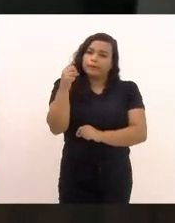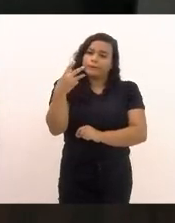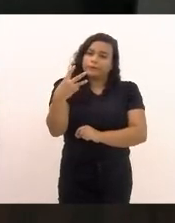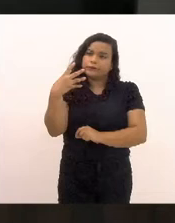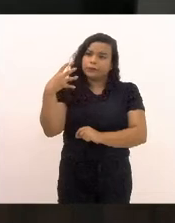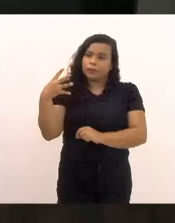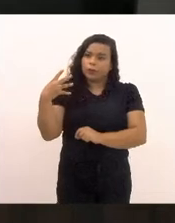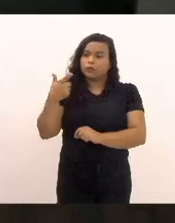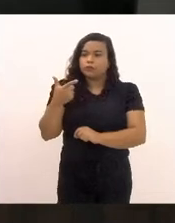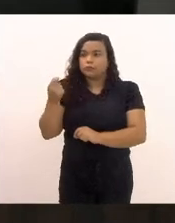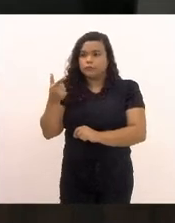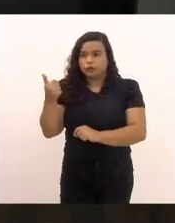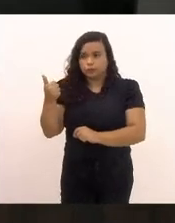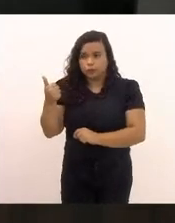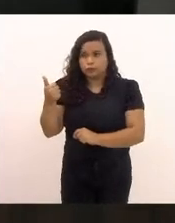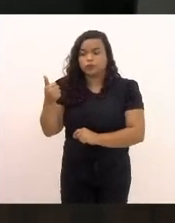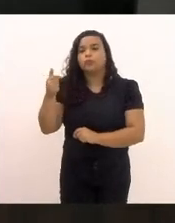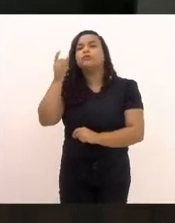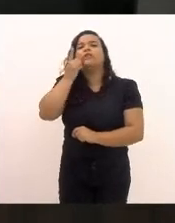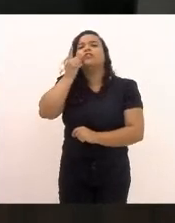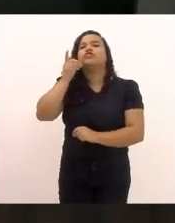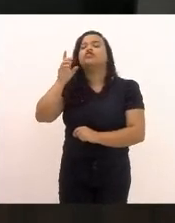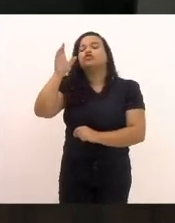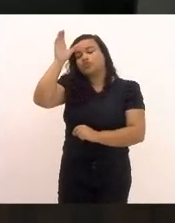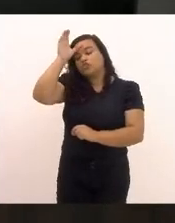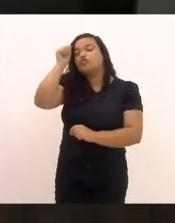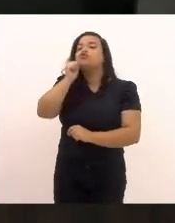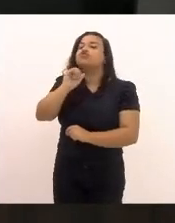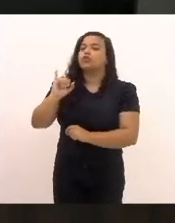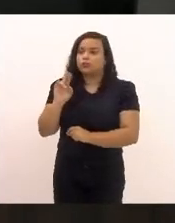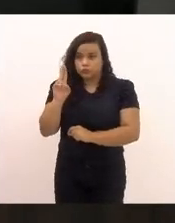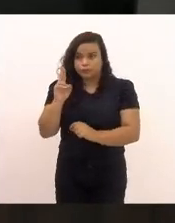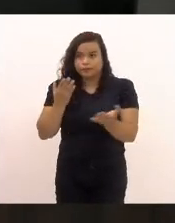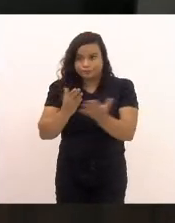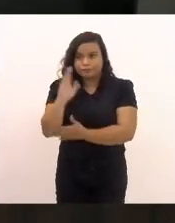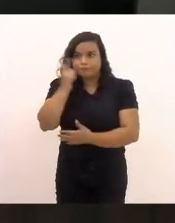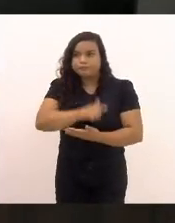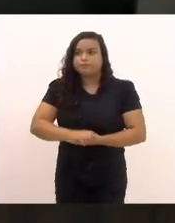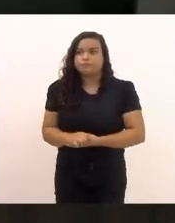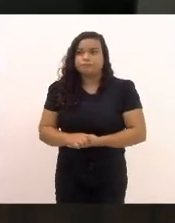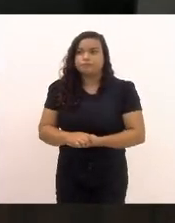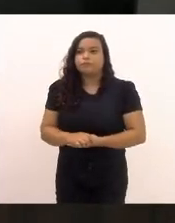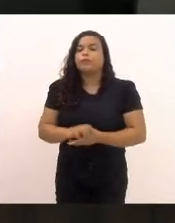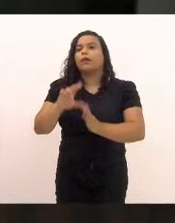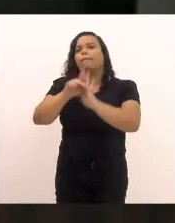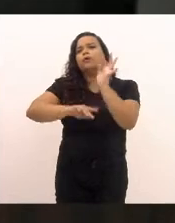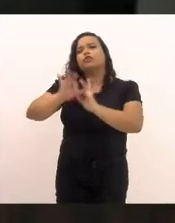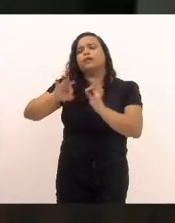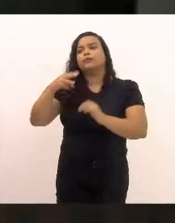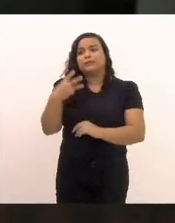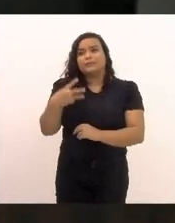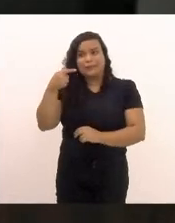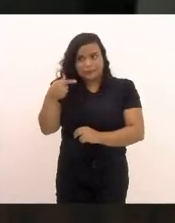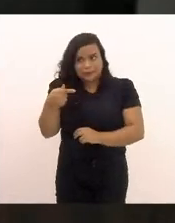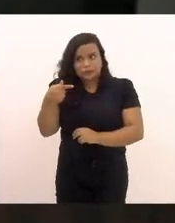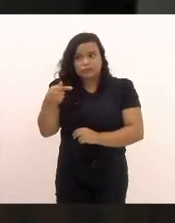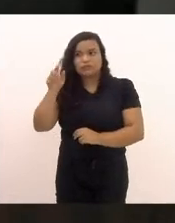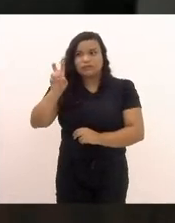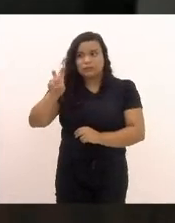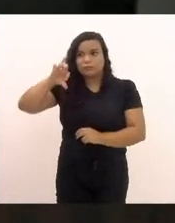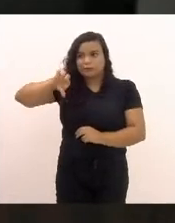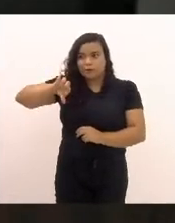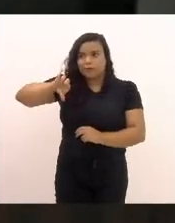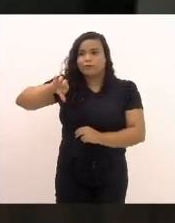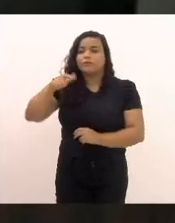4834-21, da deputada Tia Ju. Senhores que aprovam, permaneçam como estão, aprovado. Projeto 3759,